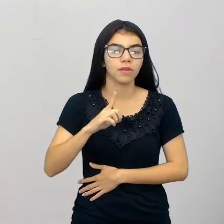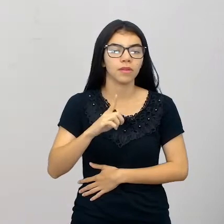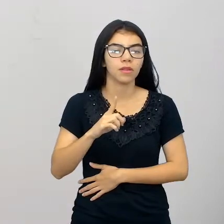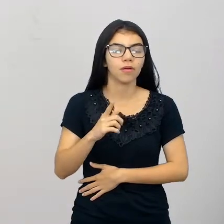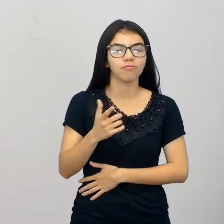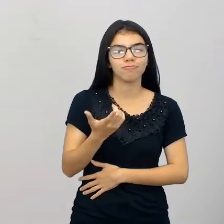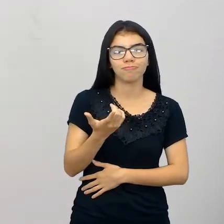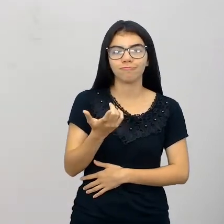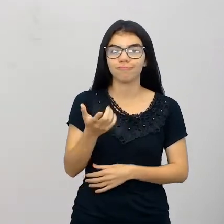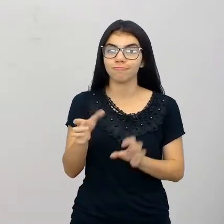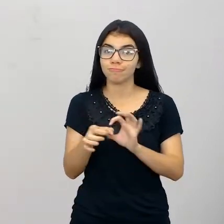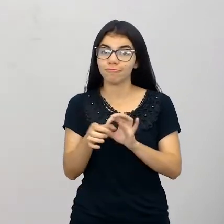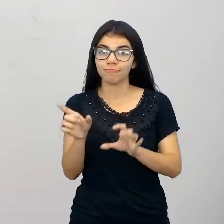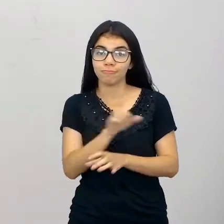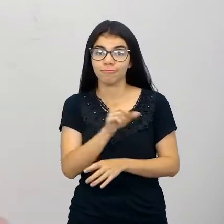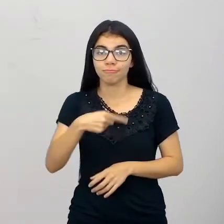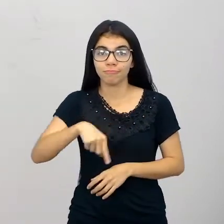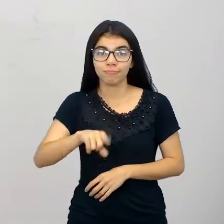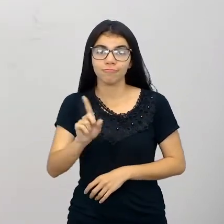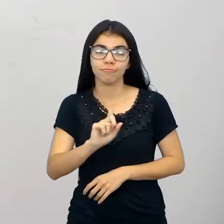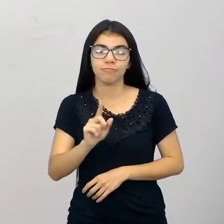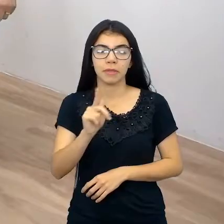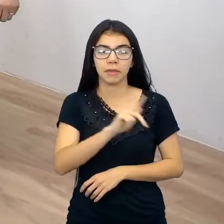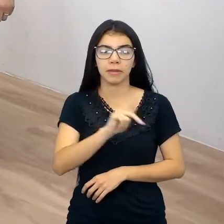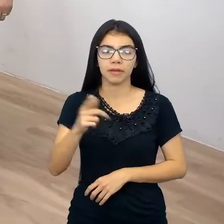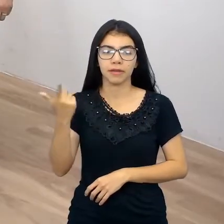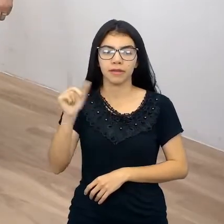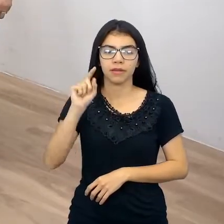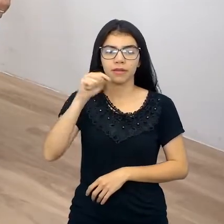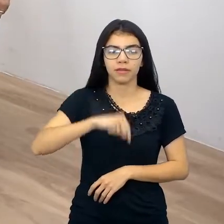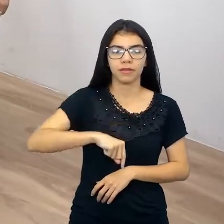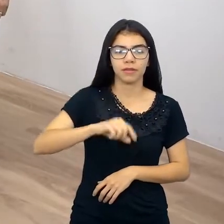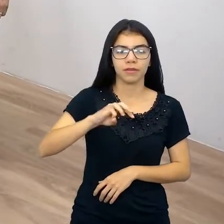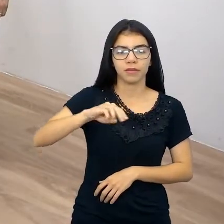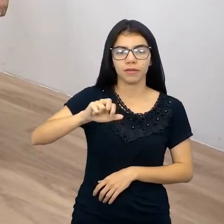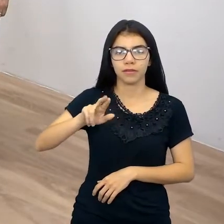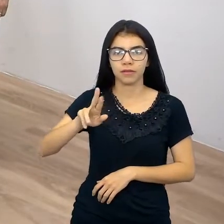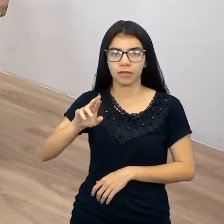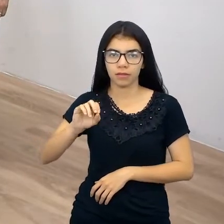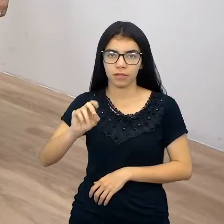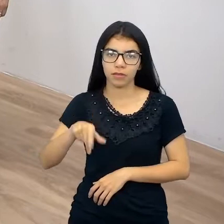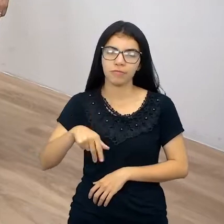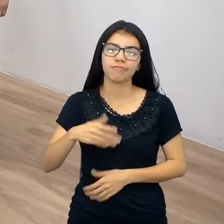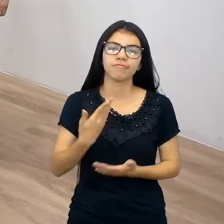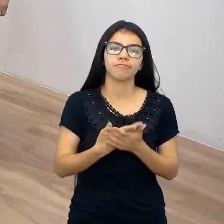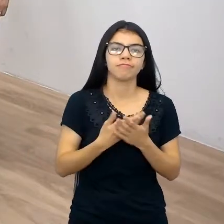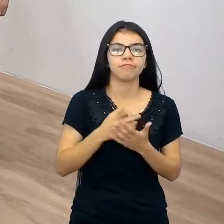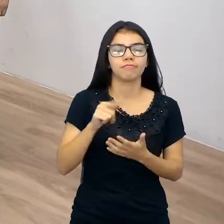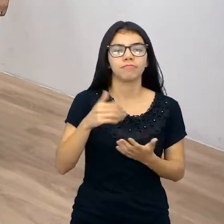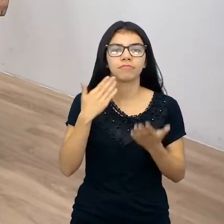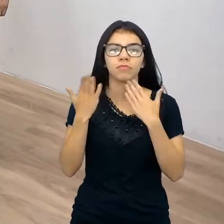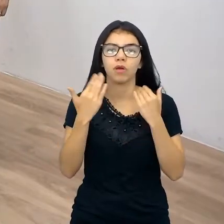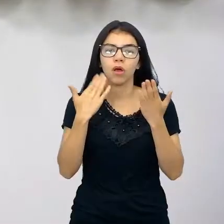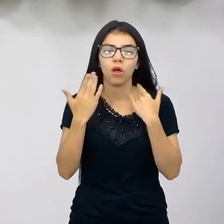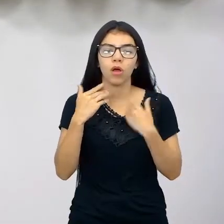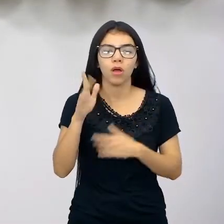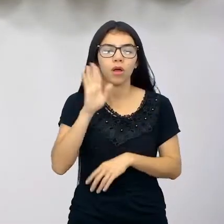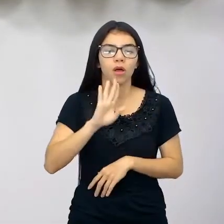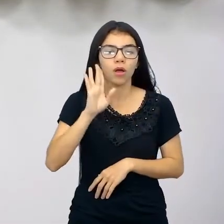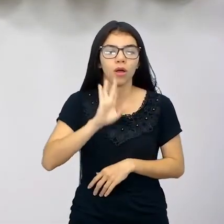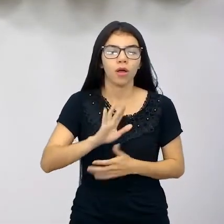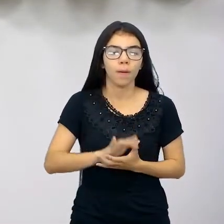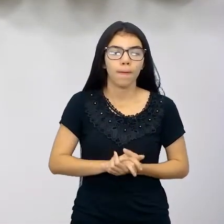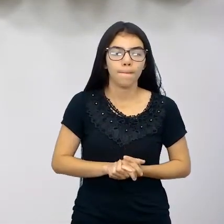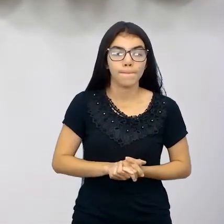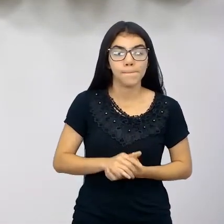aqui conosco novamente, professora Tayana Souza. Olá, professor Mauro, mais uma aula. Realmente foi um papo bem, acrescentou bastante aqui,